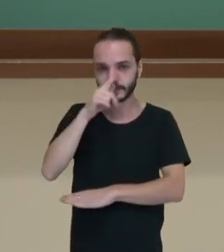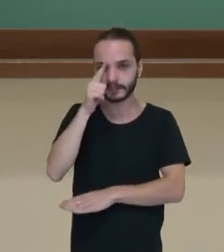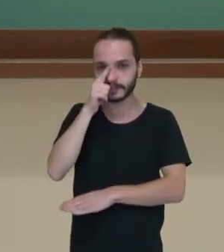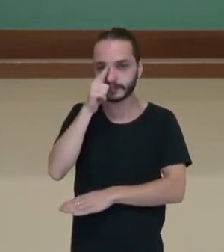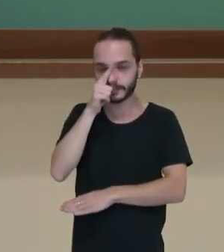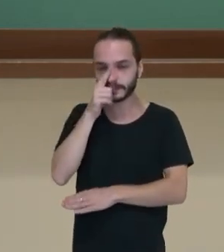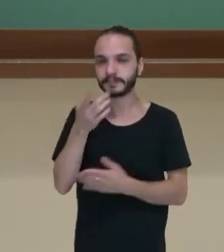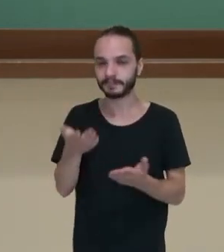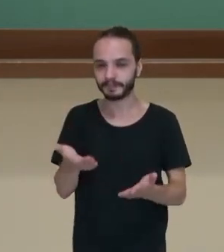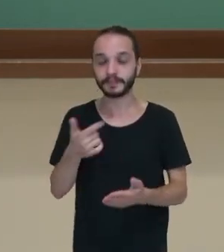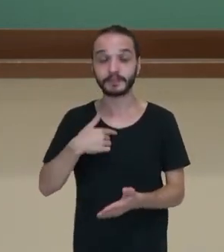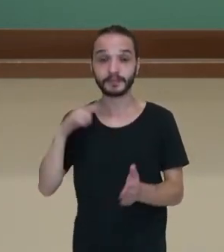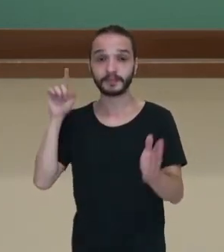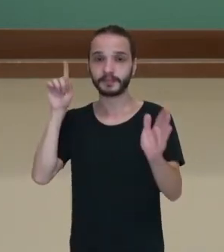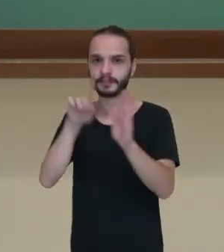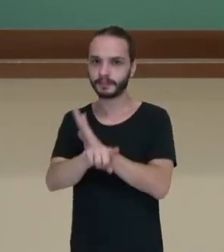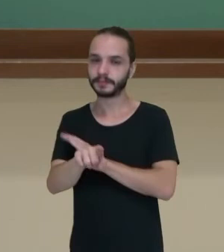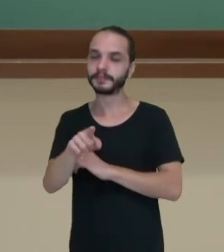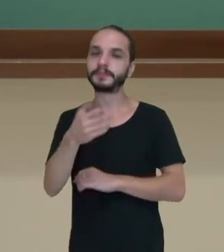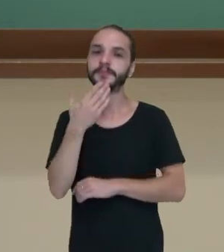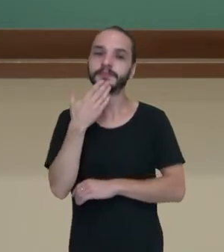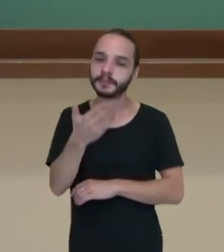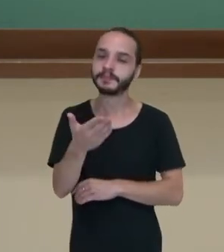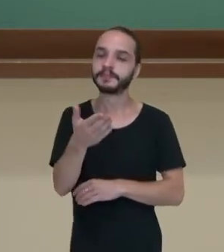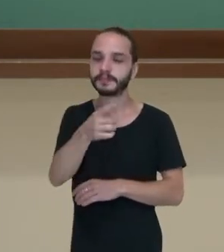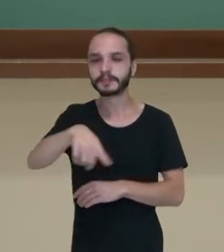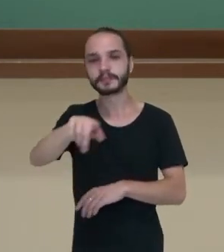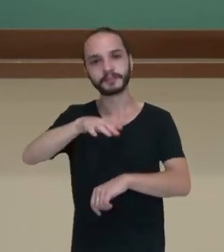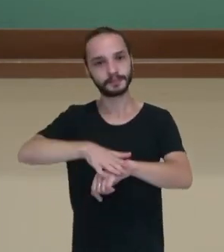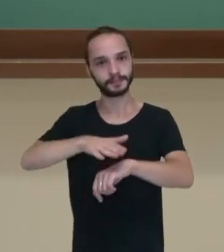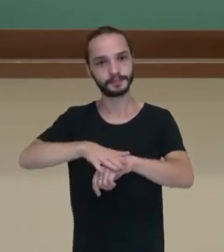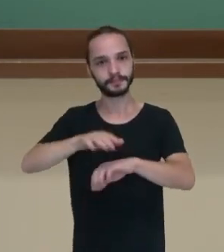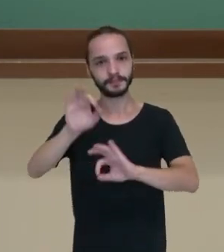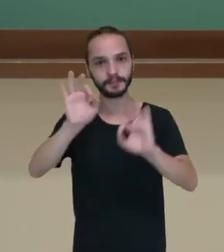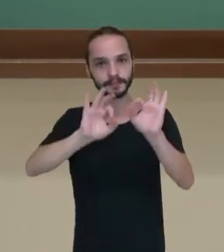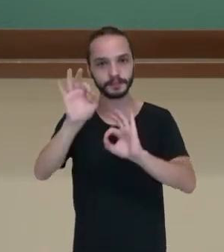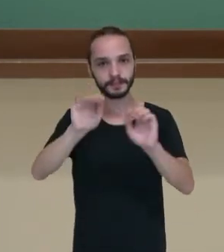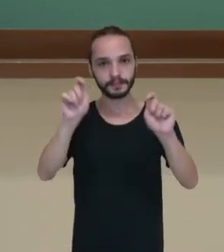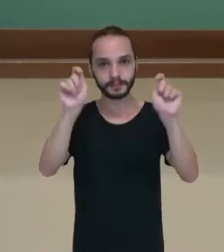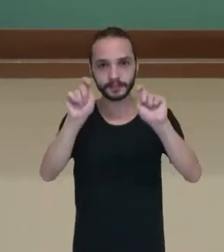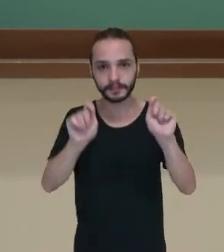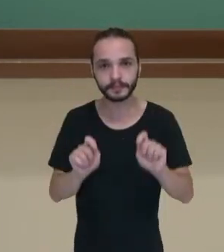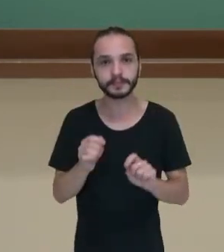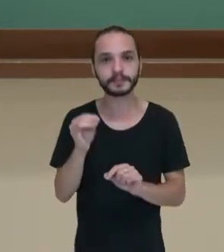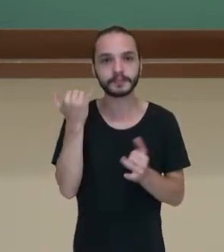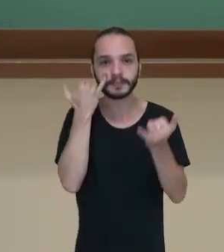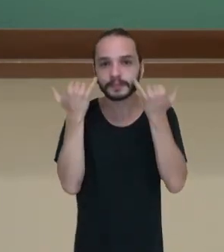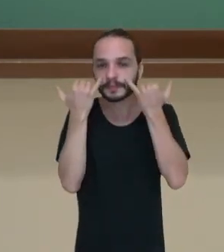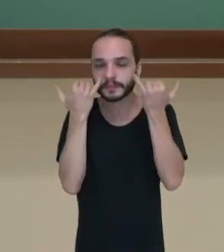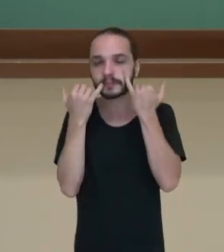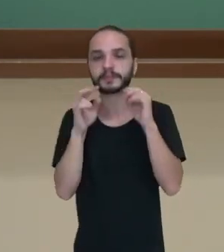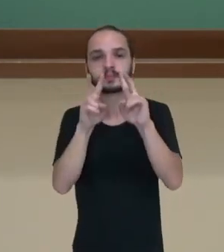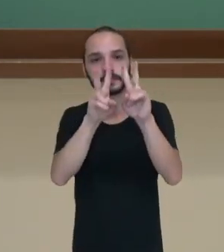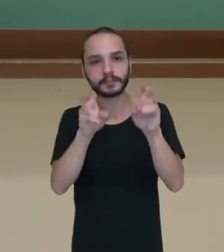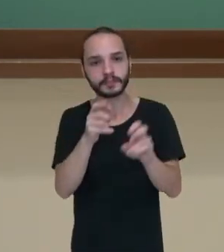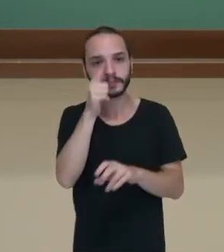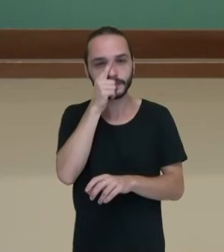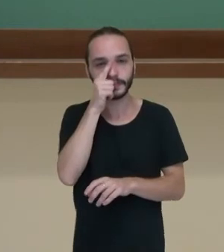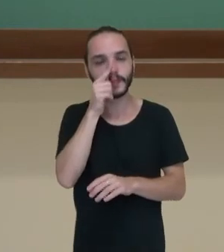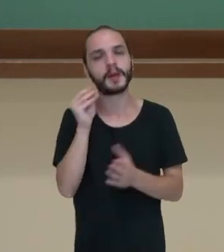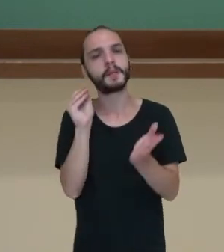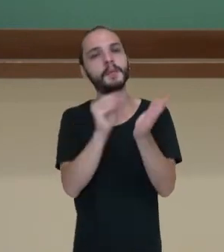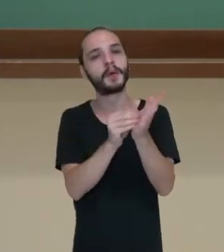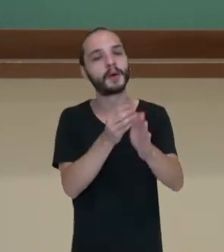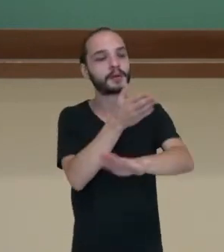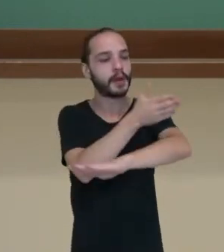Antiga, né? Eu perguntei para vocês fazerem então esse mapa mental com informações e conhecimentos sobre a Grécia Antiga. Você vai colocar lá os